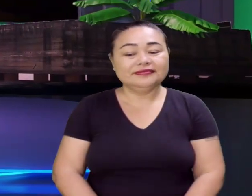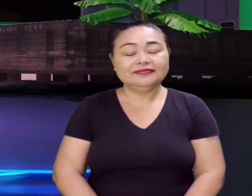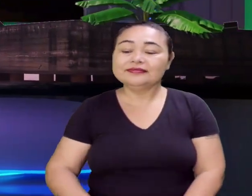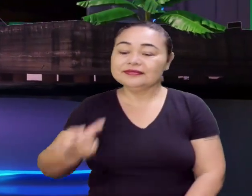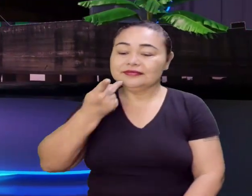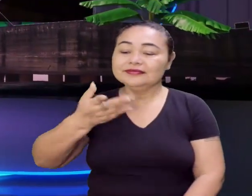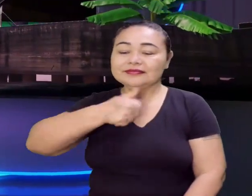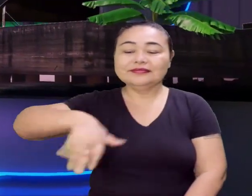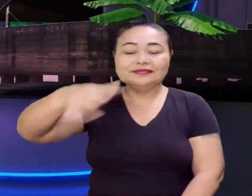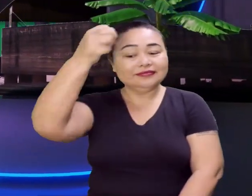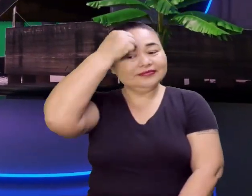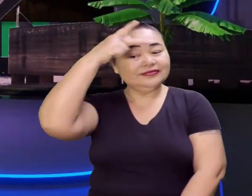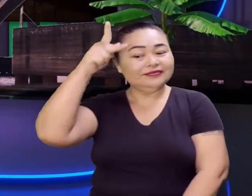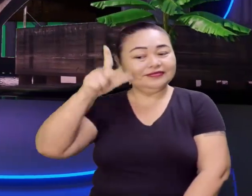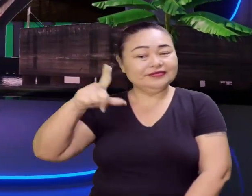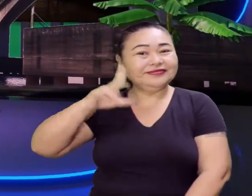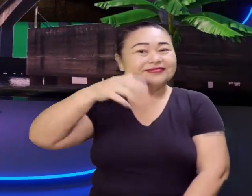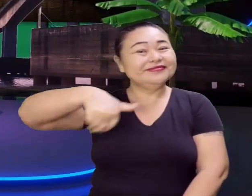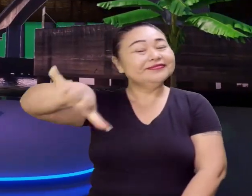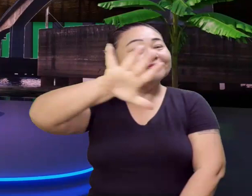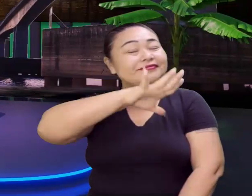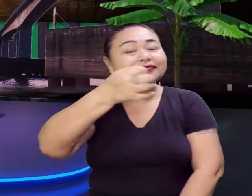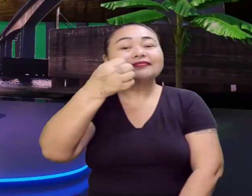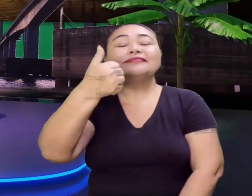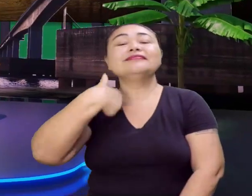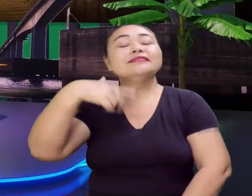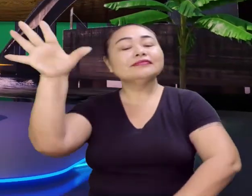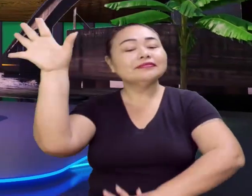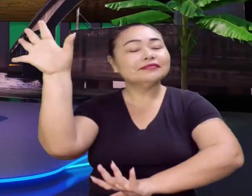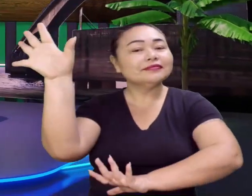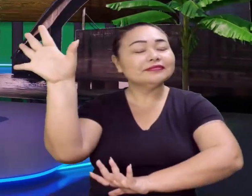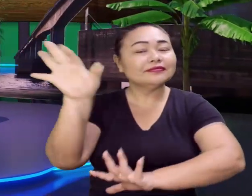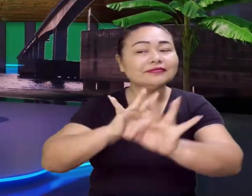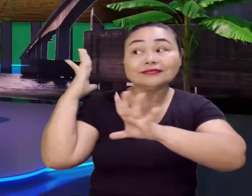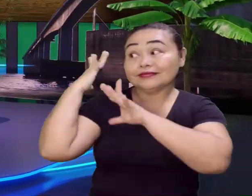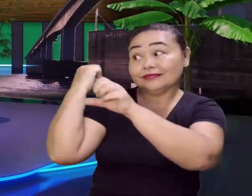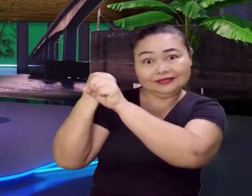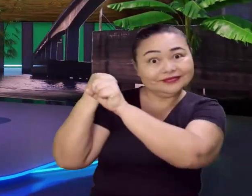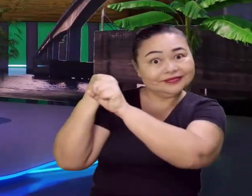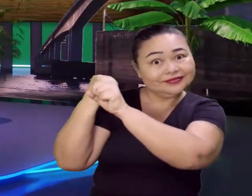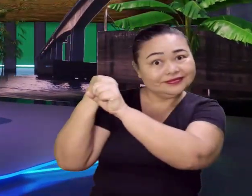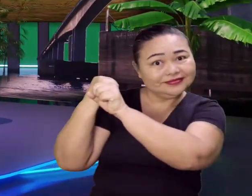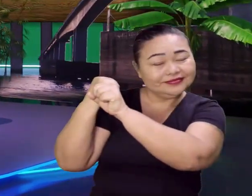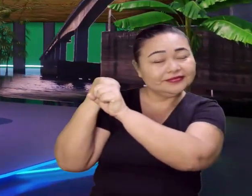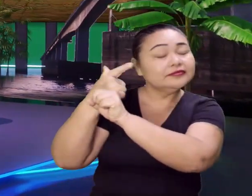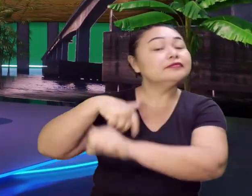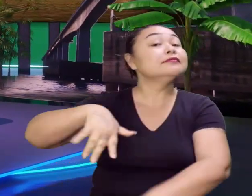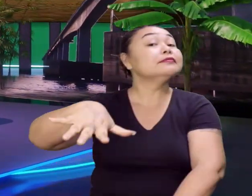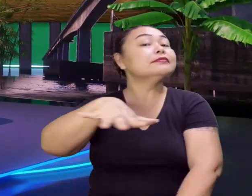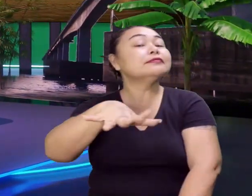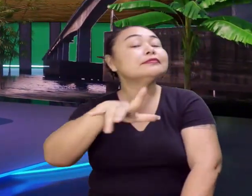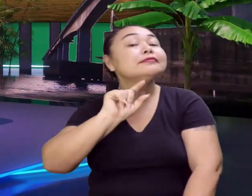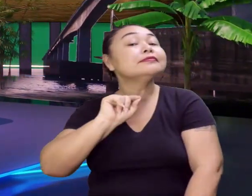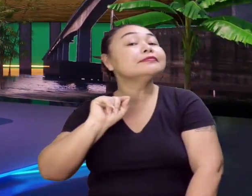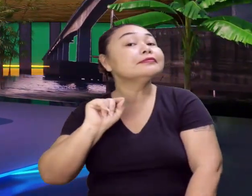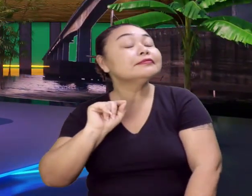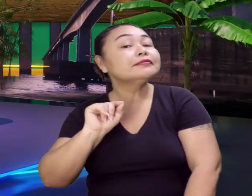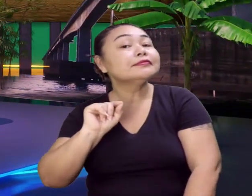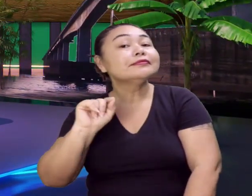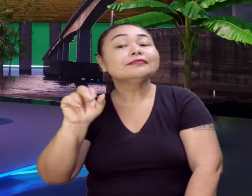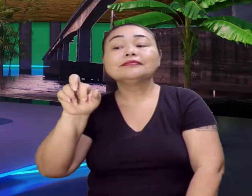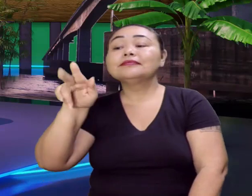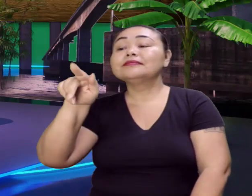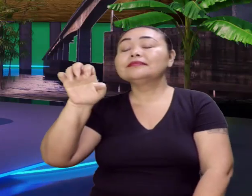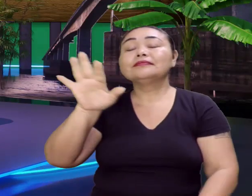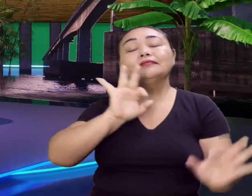Fala, galera esperta! E aí, todo mundo preparado aí para uma revisão? Galera, é o seguinte,